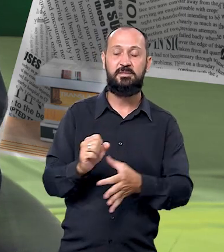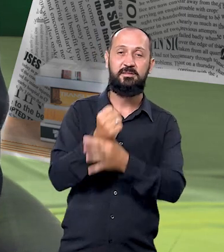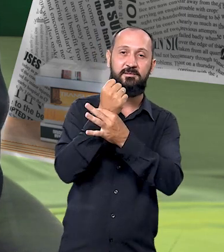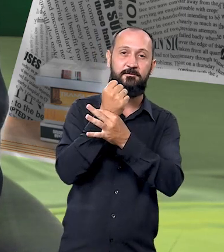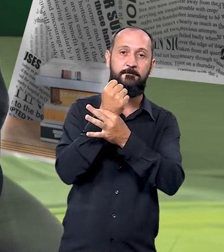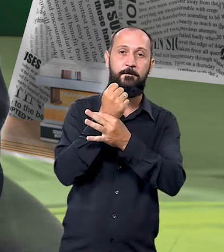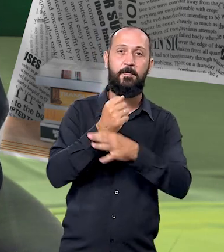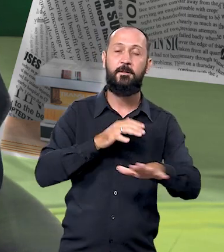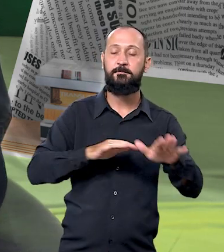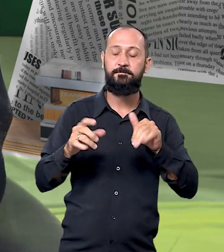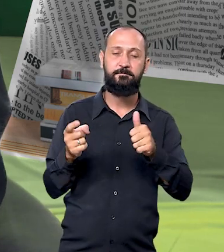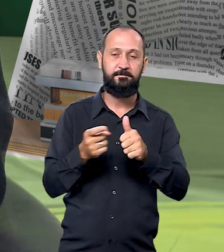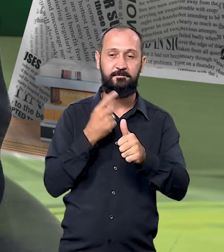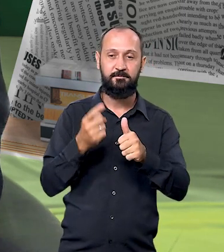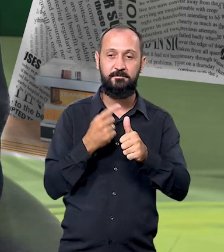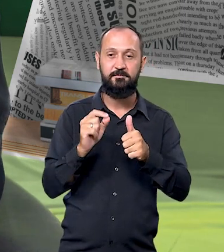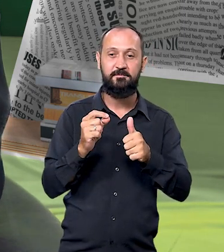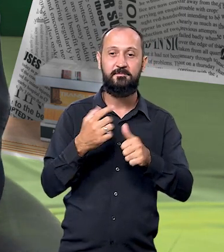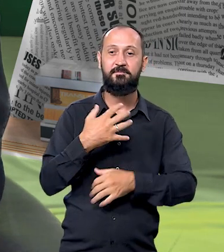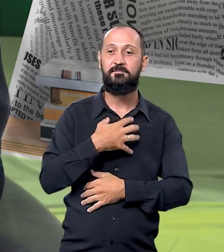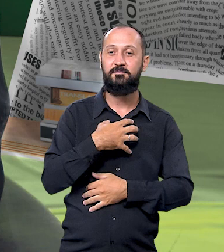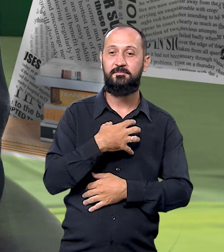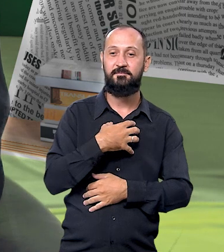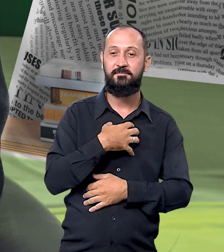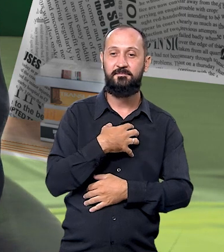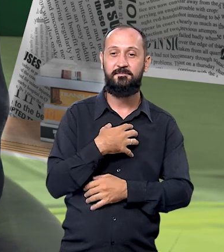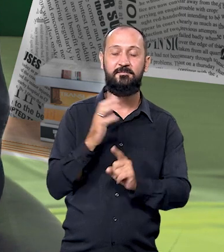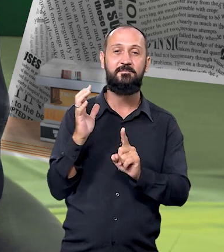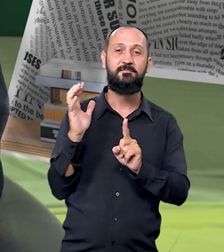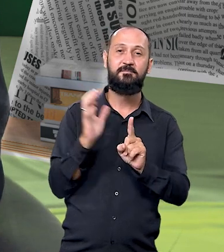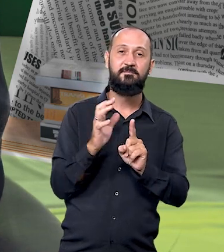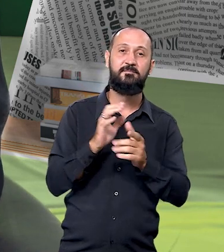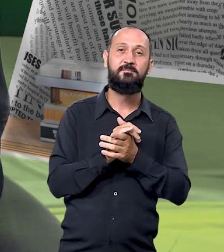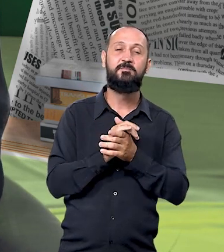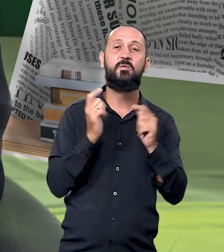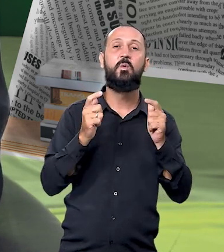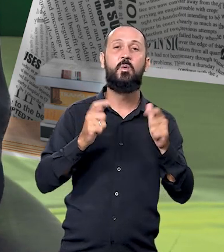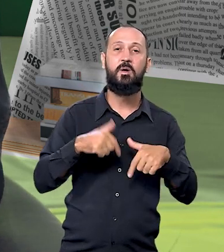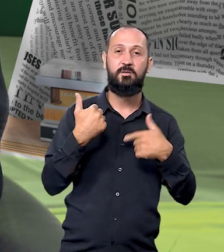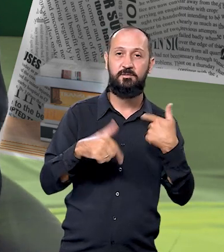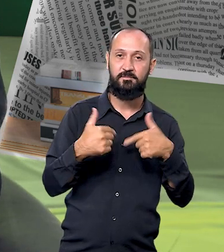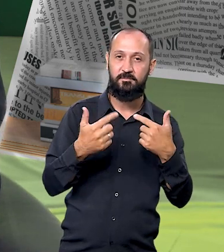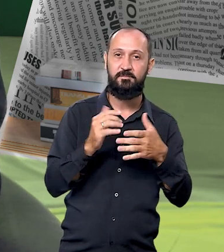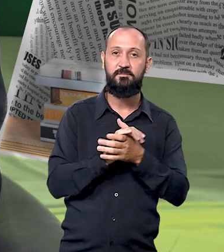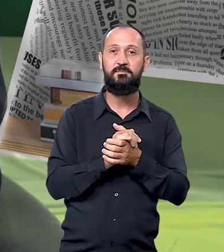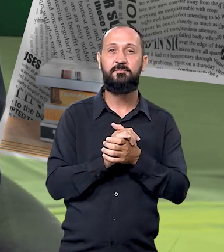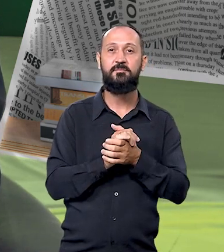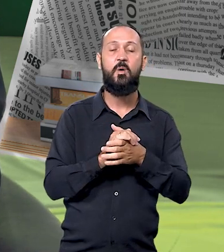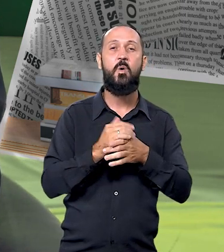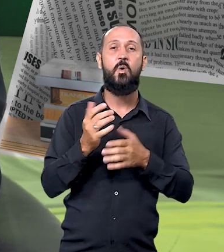estimuladas e seguras de se movimentarem, a primeira coisa, e não sofrerem nenhum tipo de perseguição no seu ambiente de trabalho, por